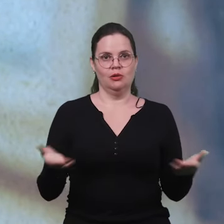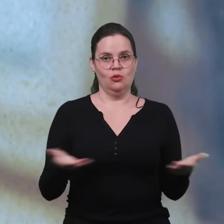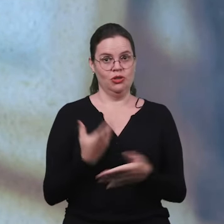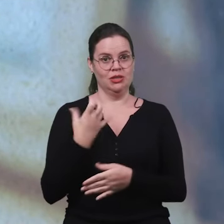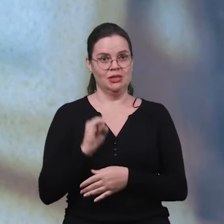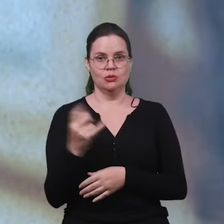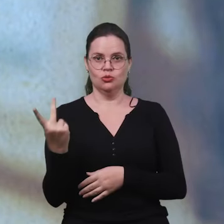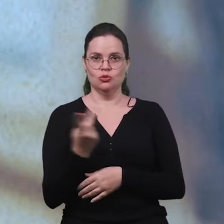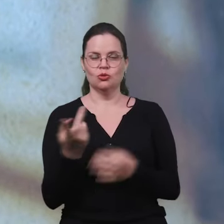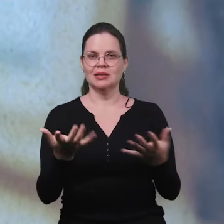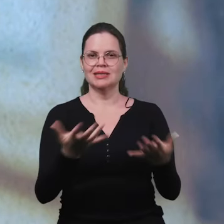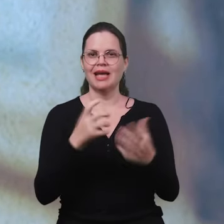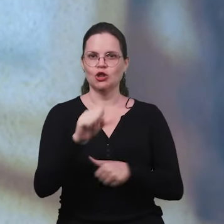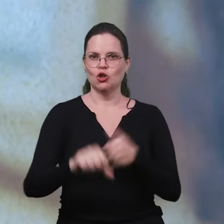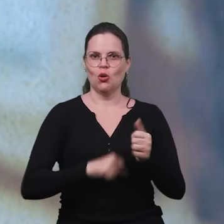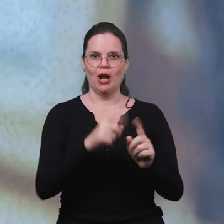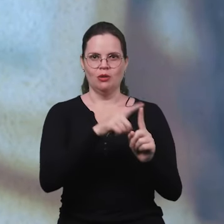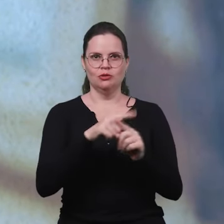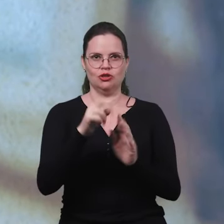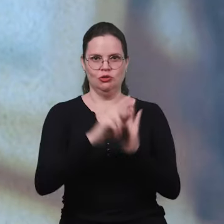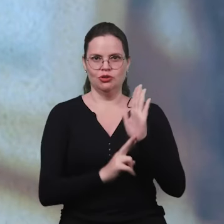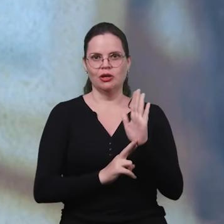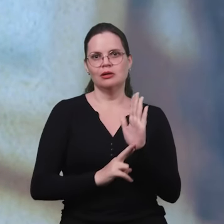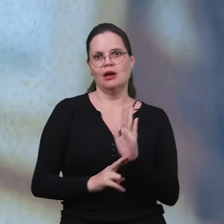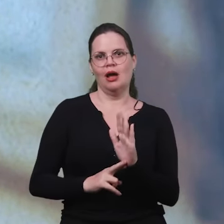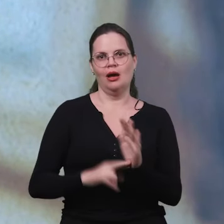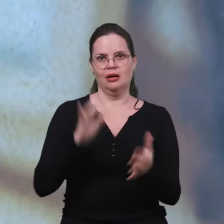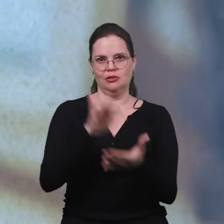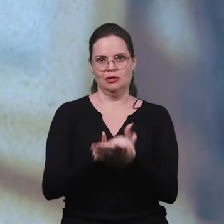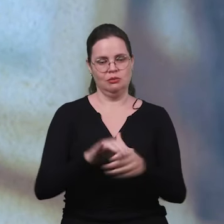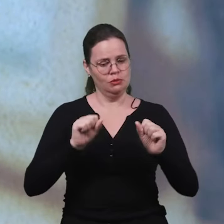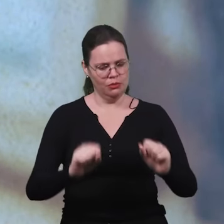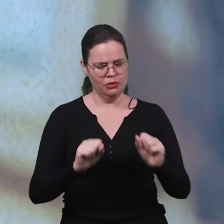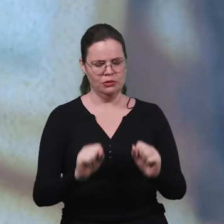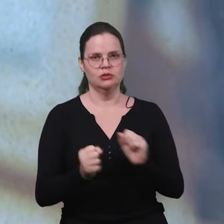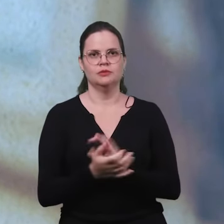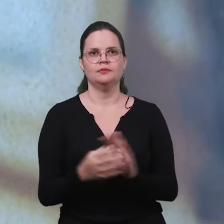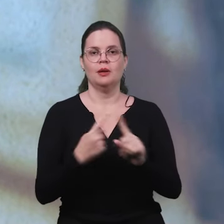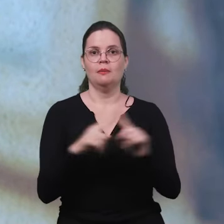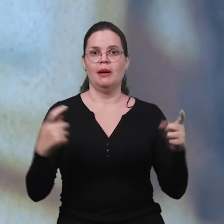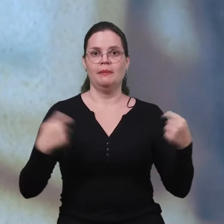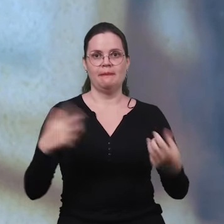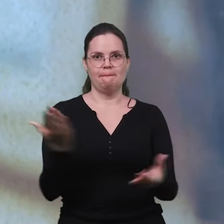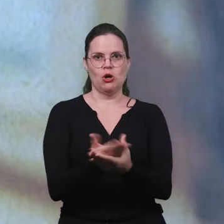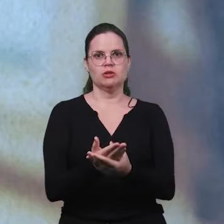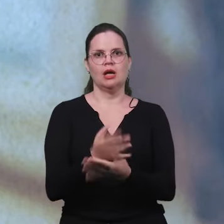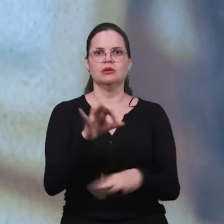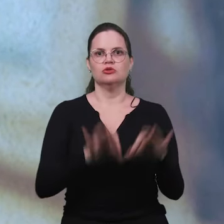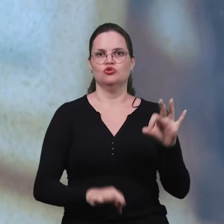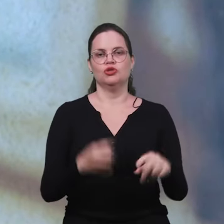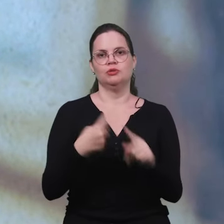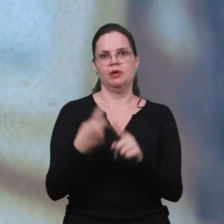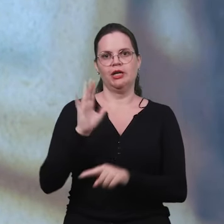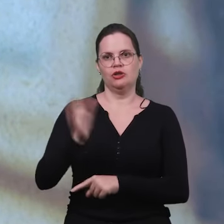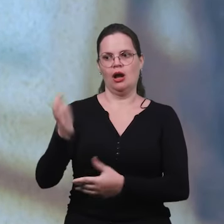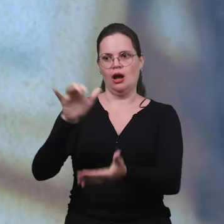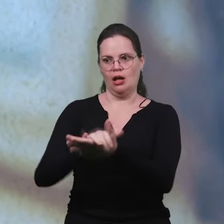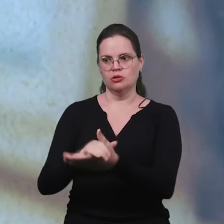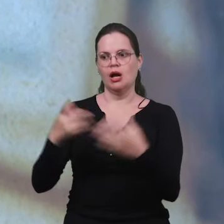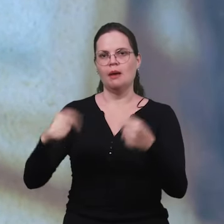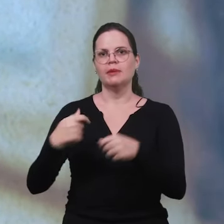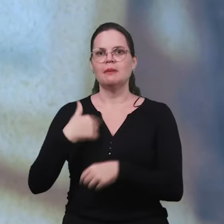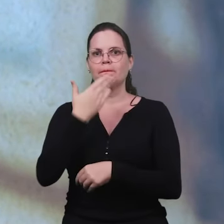hoje, se o casal quiser alterar o regime de bens, pode, mas tem que ser através de uma ação judicial. Né, para quem é casado, tem que ser